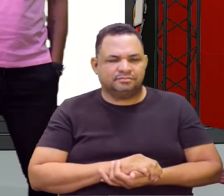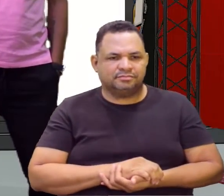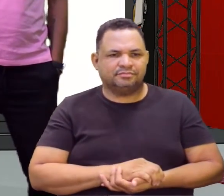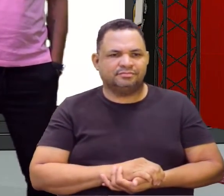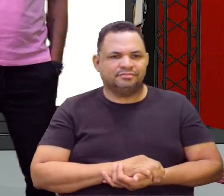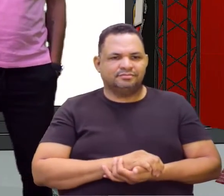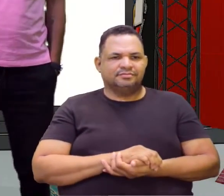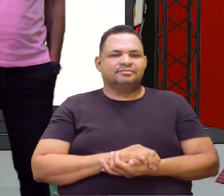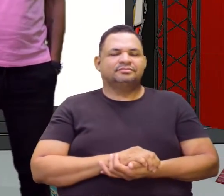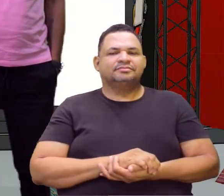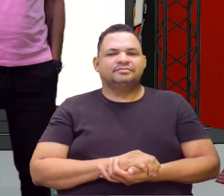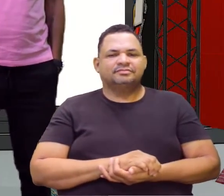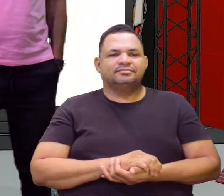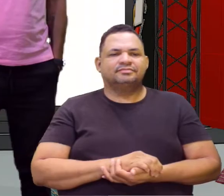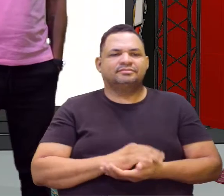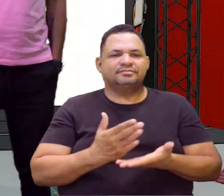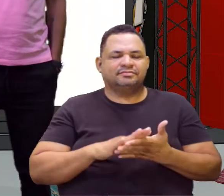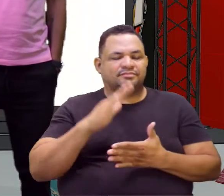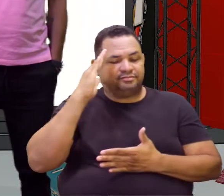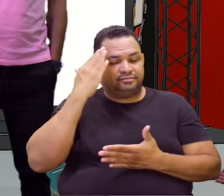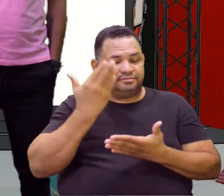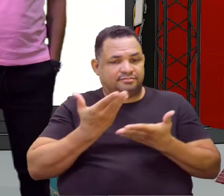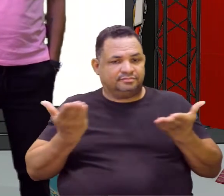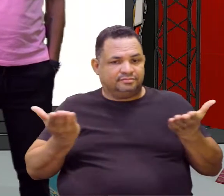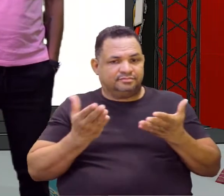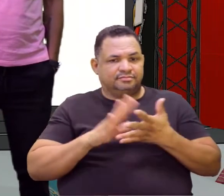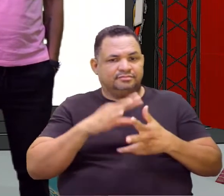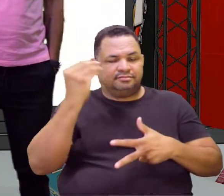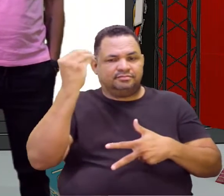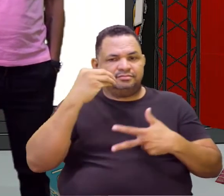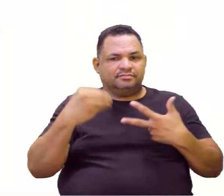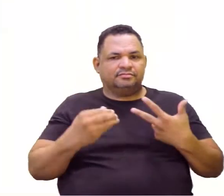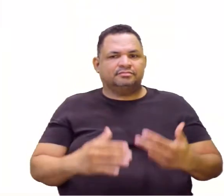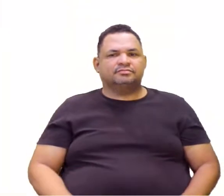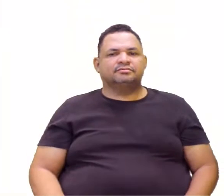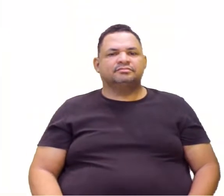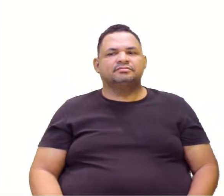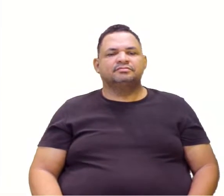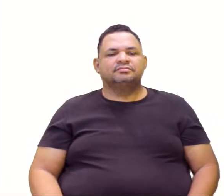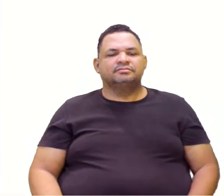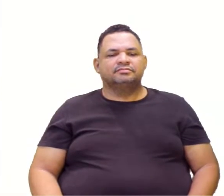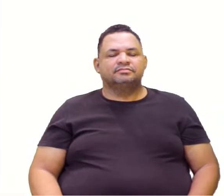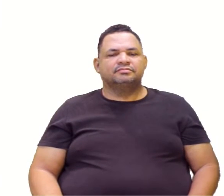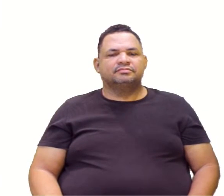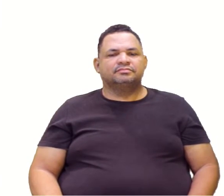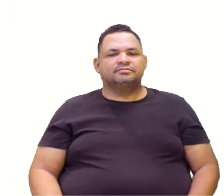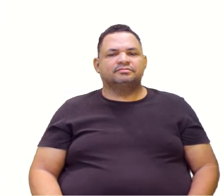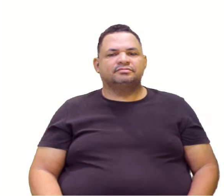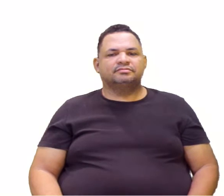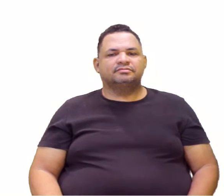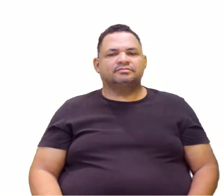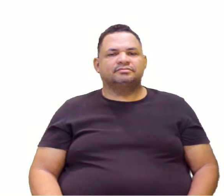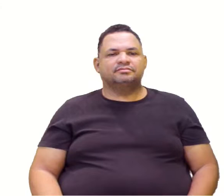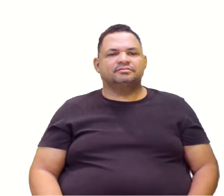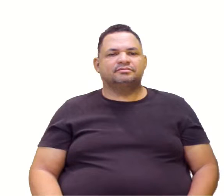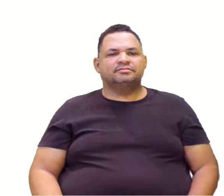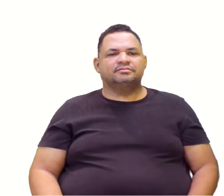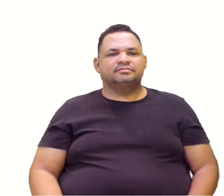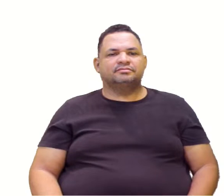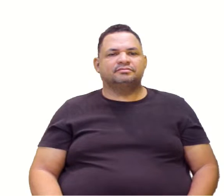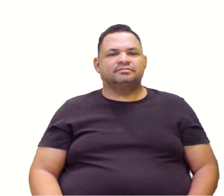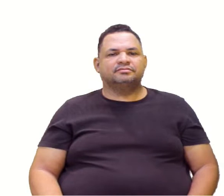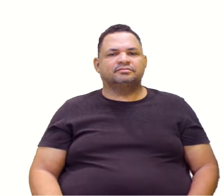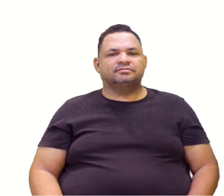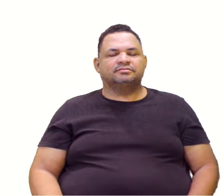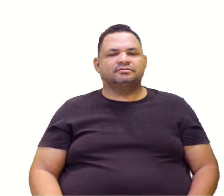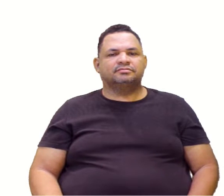coisa a gente deixa aí para também nas atividades de sala, mas acredito que dá. Hora do Enem, vamos lá? Na telinha com a gente, vamos lá.